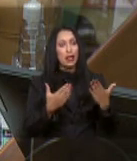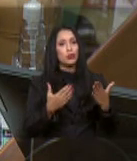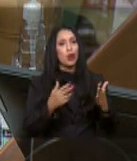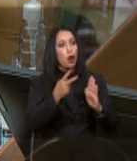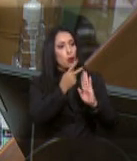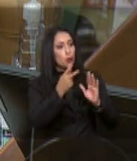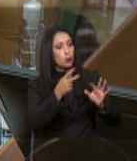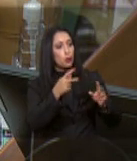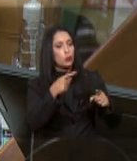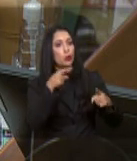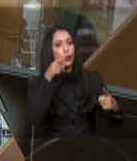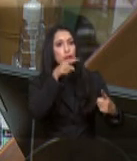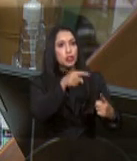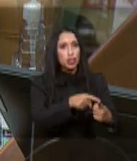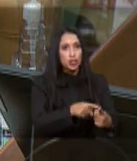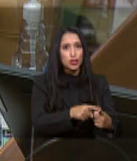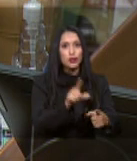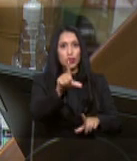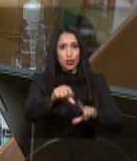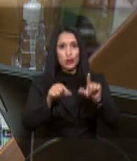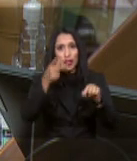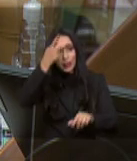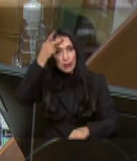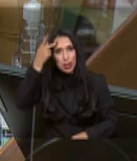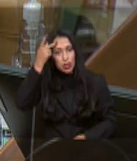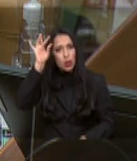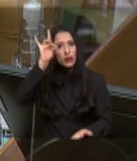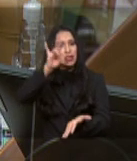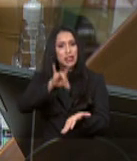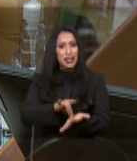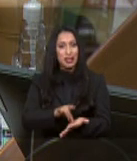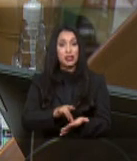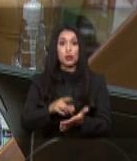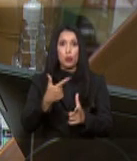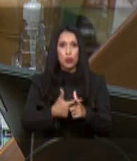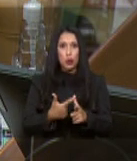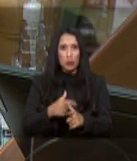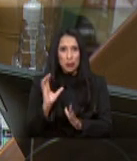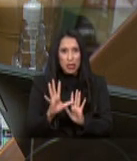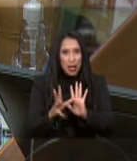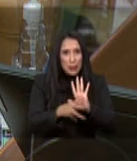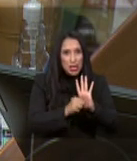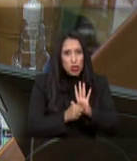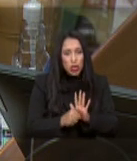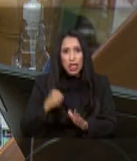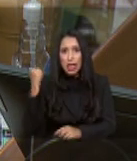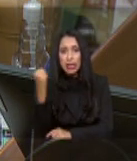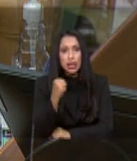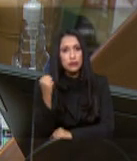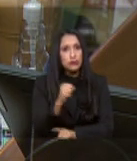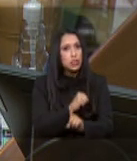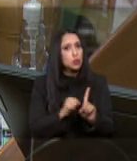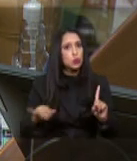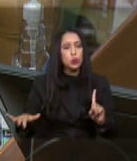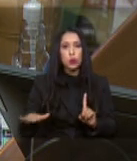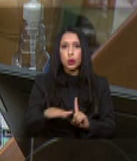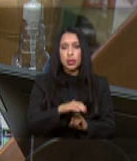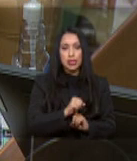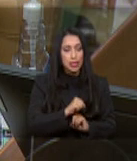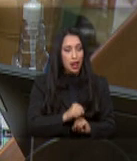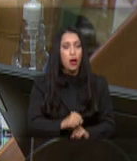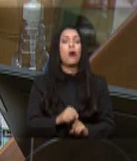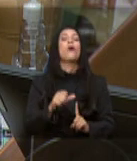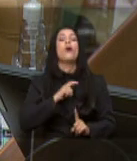o problema da Amazônia é gravíssimo do ponto de vista social, econômico e possivelmente político. Com